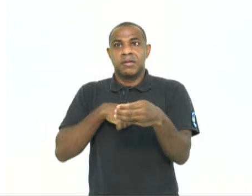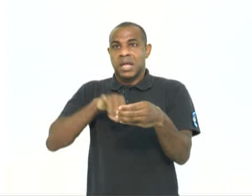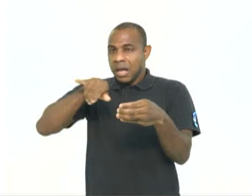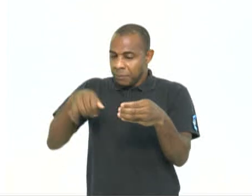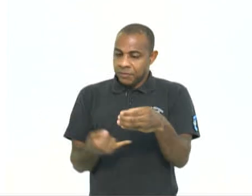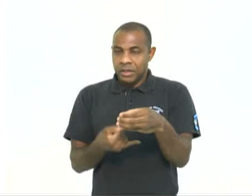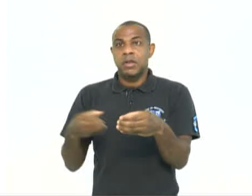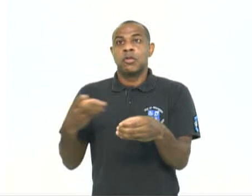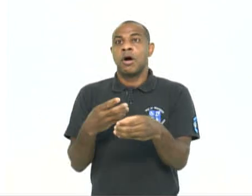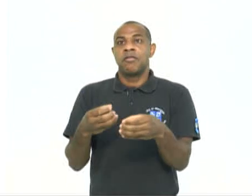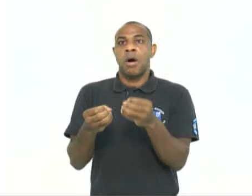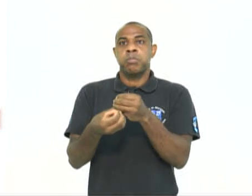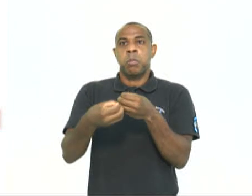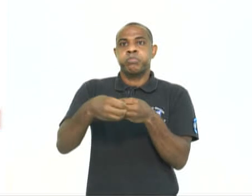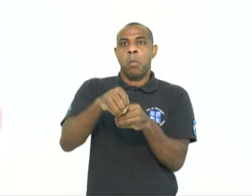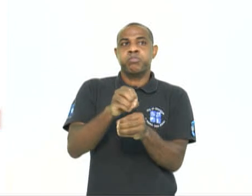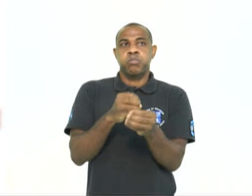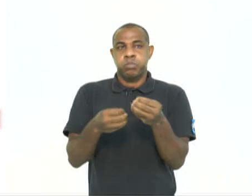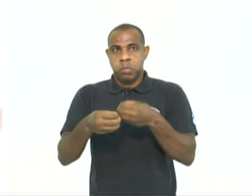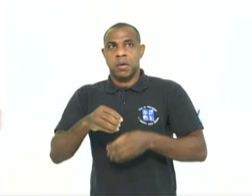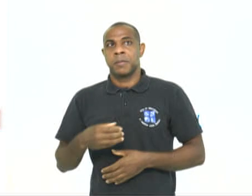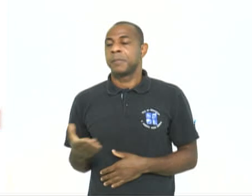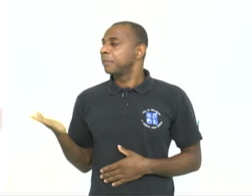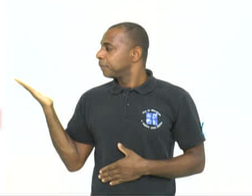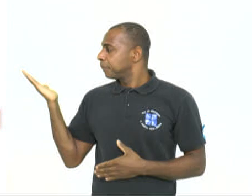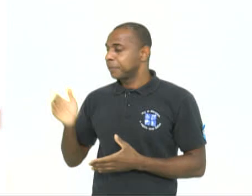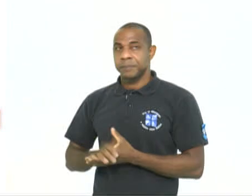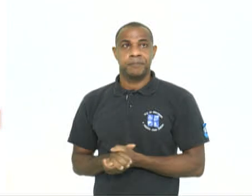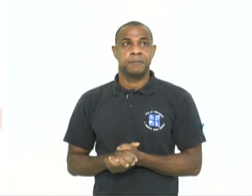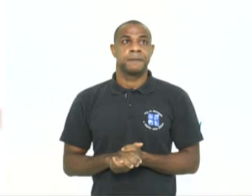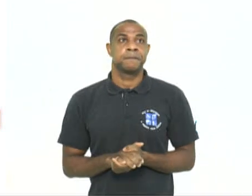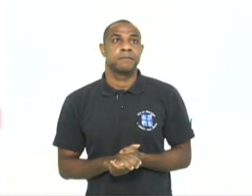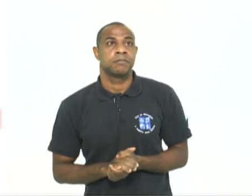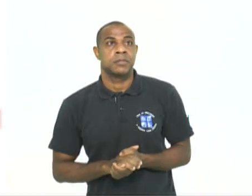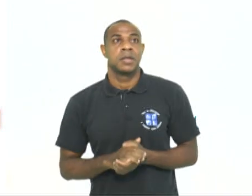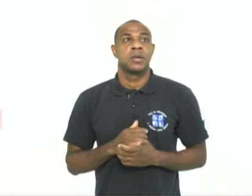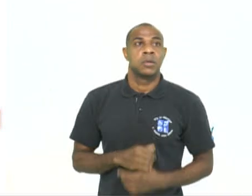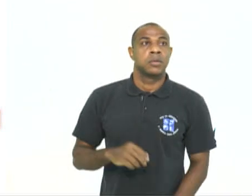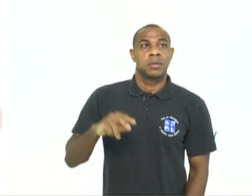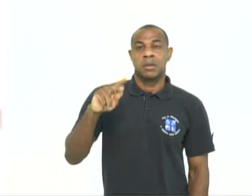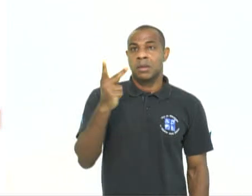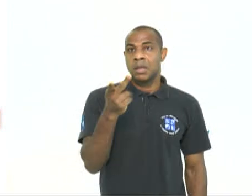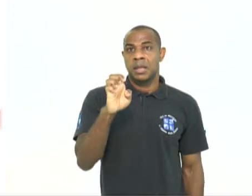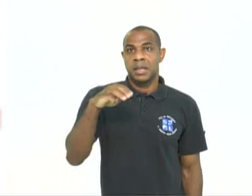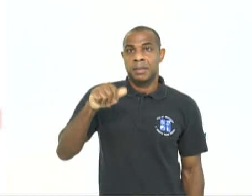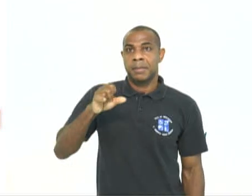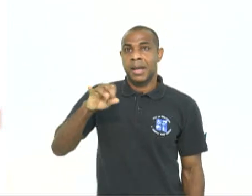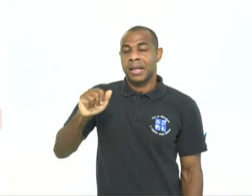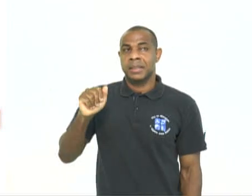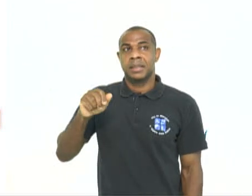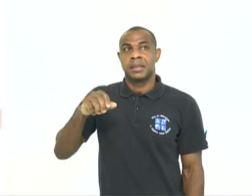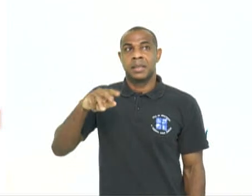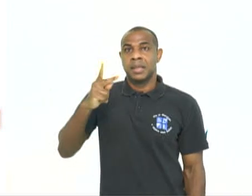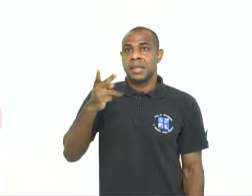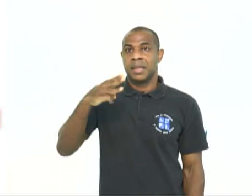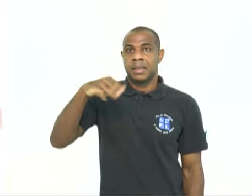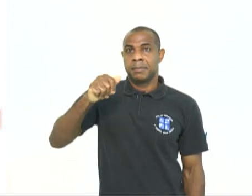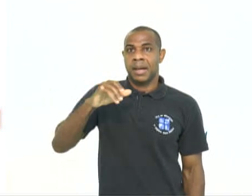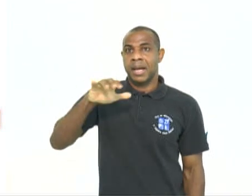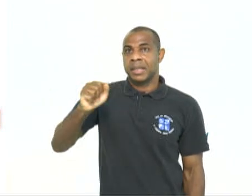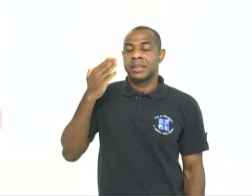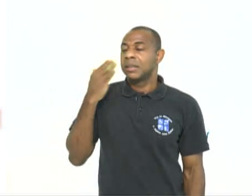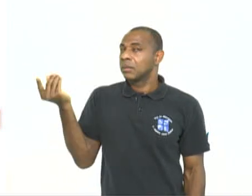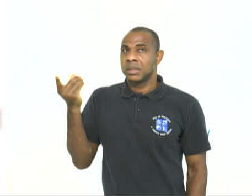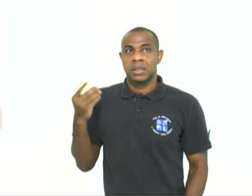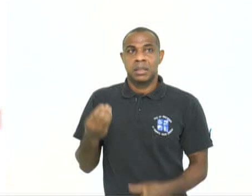novas moléculas de hemoglobina. Muito bem. Quando a hemácia chega aos vasos sanguíneos do pulmão, o oxigênio em alta concentração entra